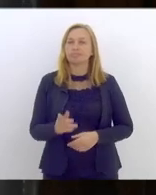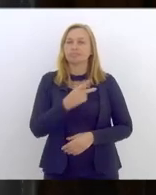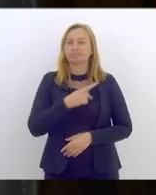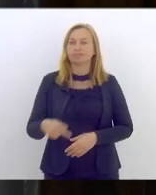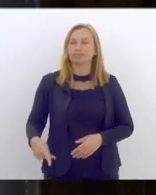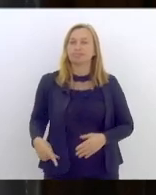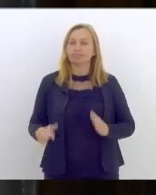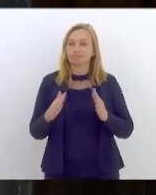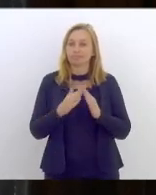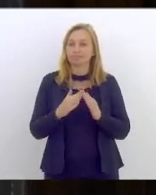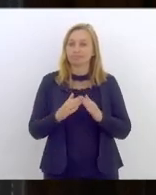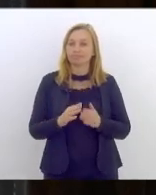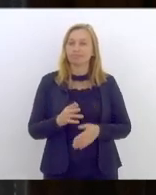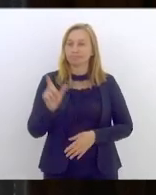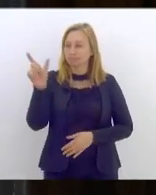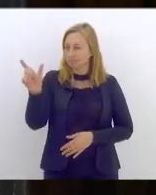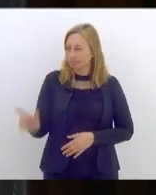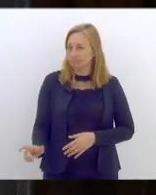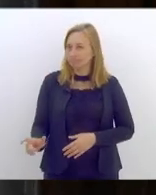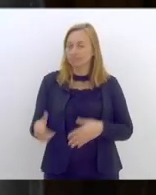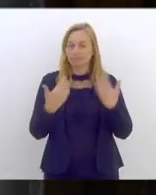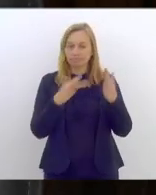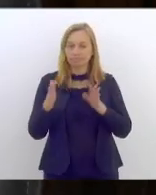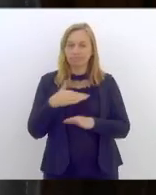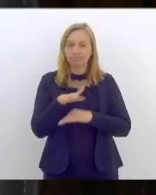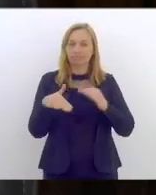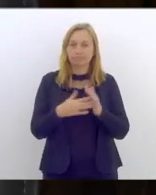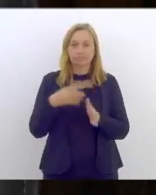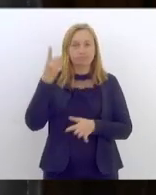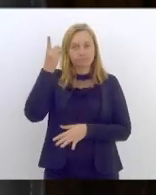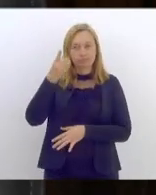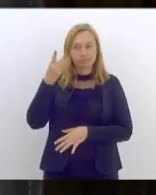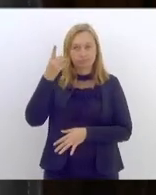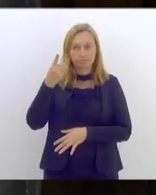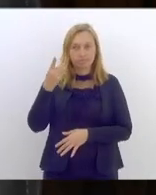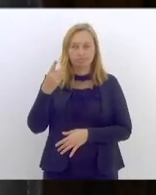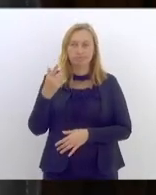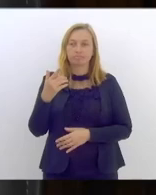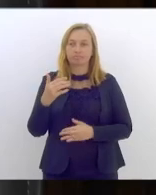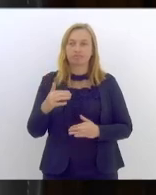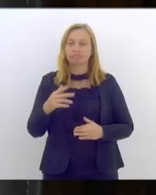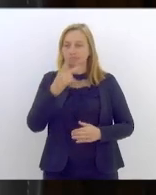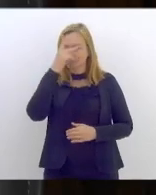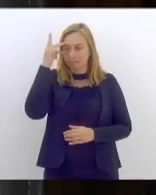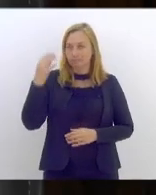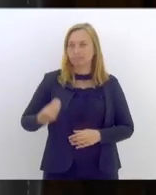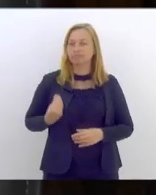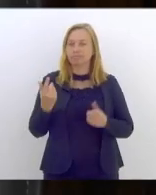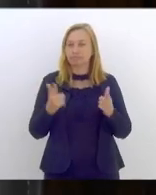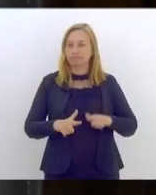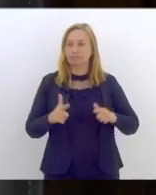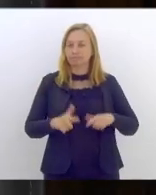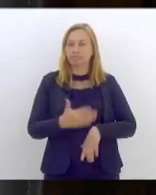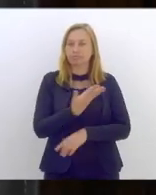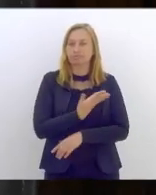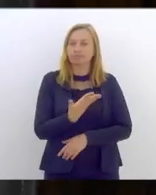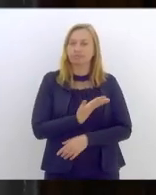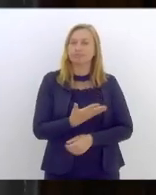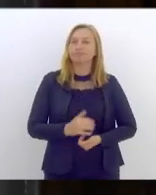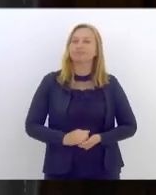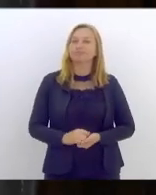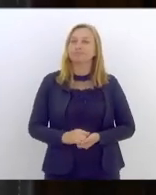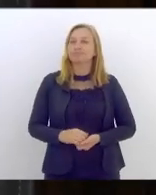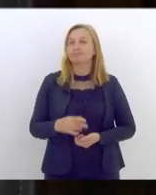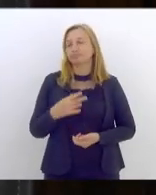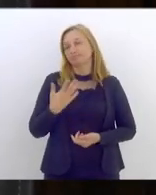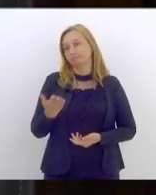na pessoa de quem cumprimento todas as demais autoridades presentes meus colegas eu que eu